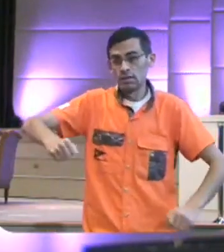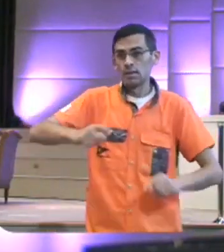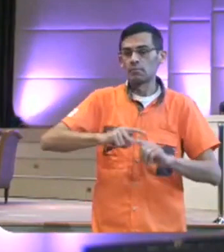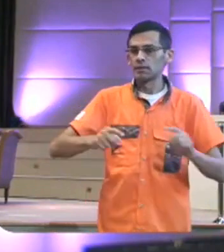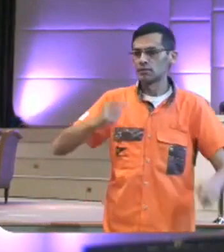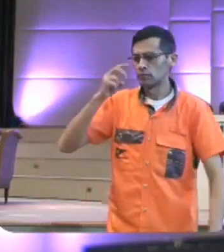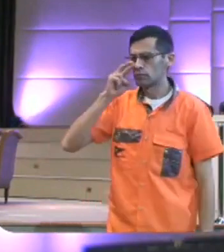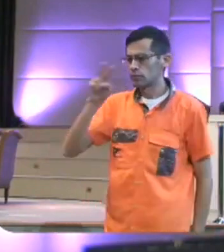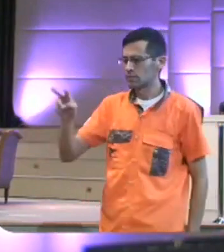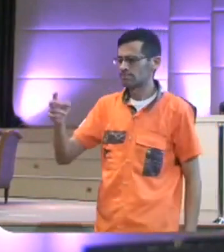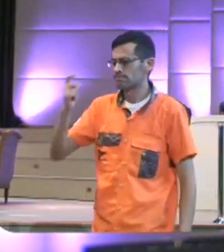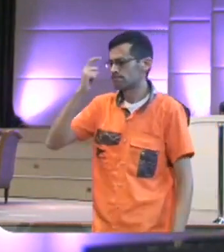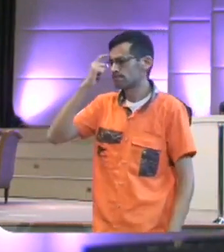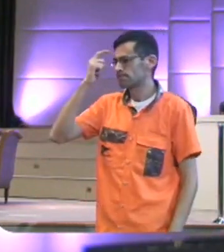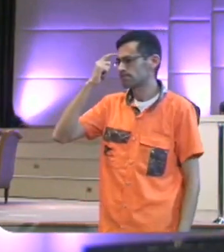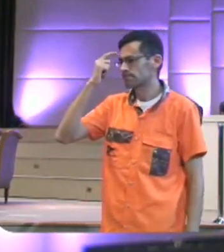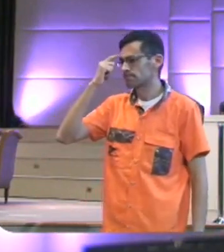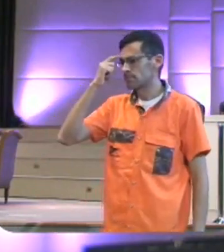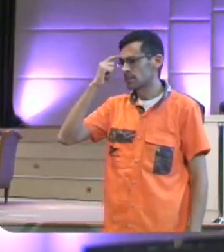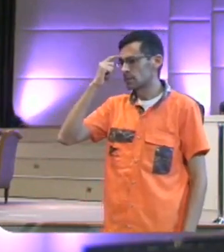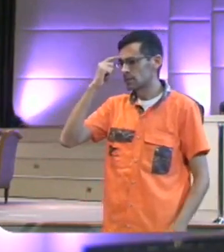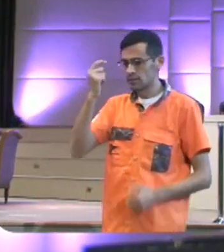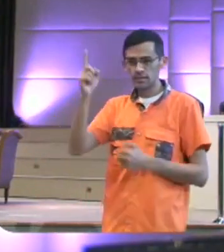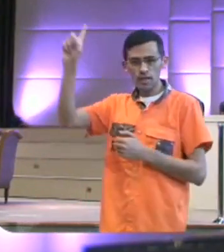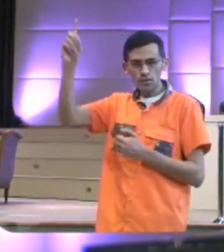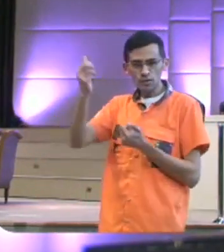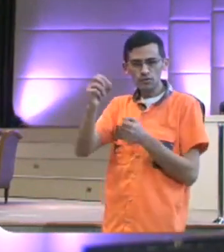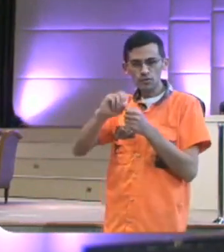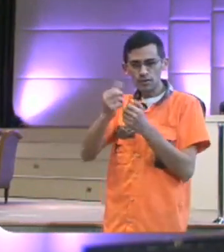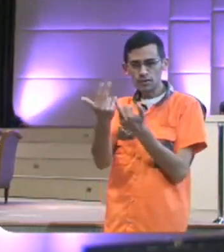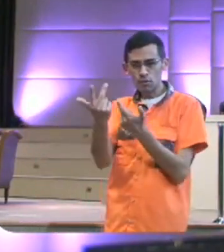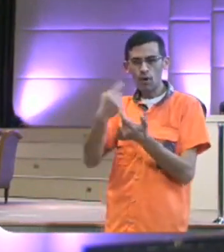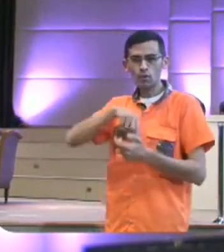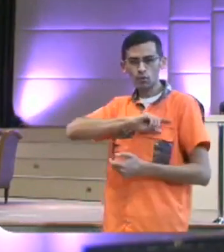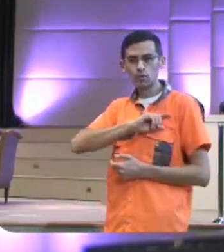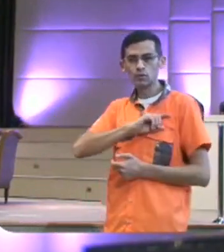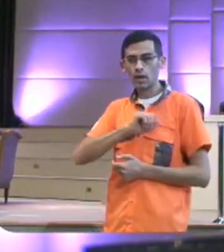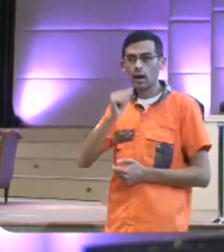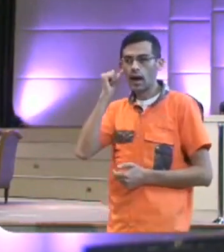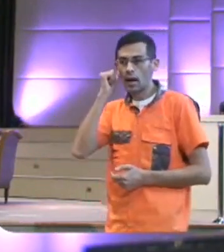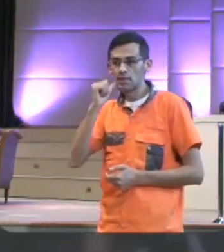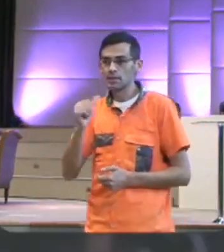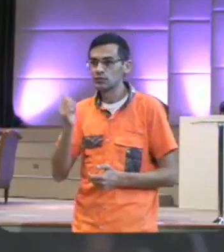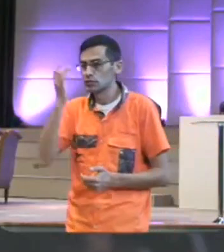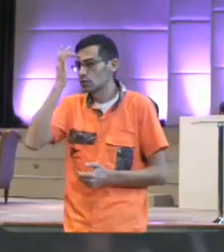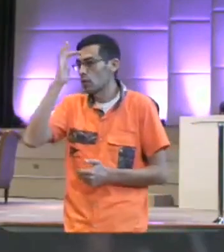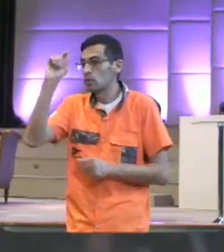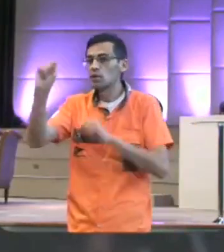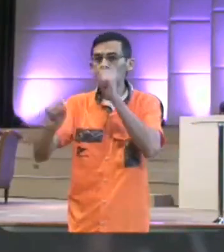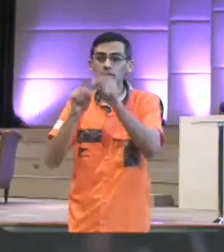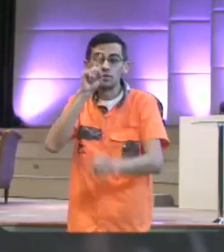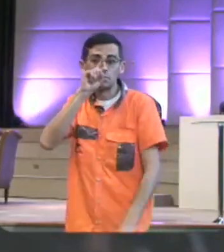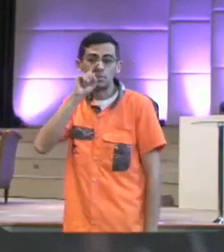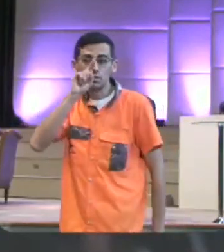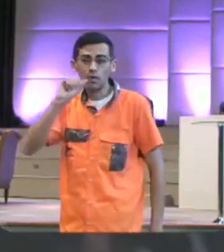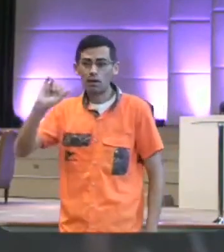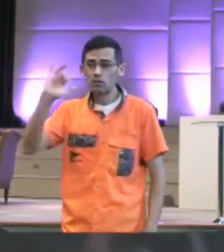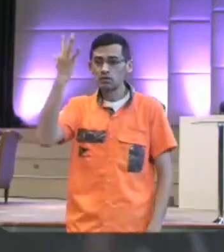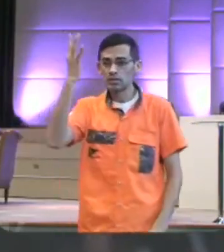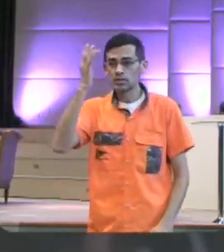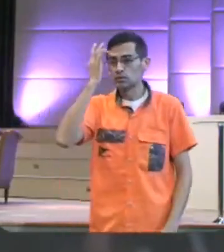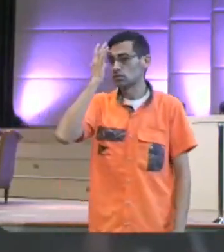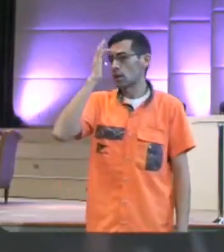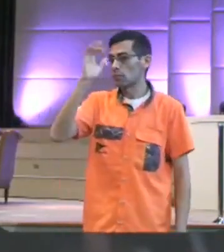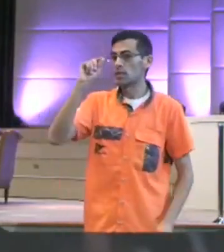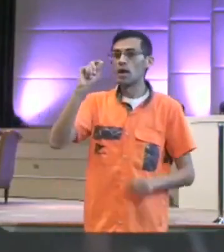aquilo, eu fiquei pensando como Deus faz conosco. Aquela menina não sabia o que estava acontecendo, ela